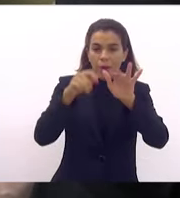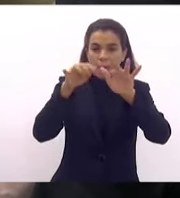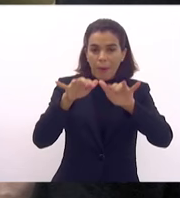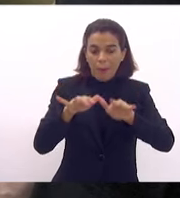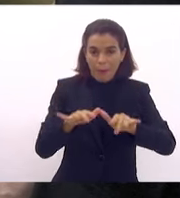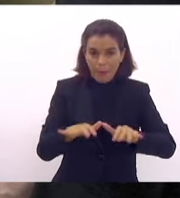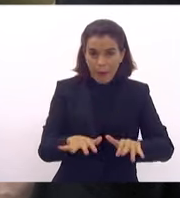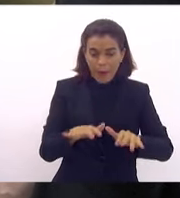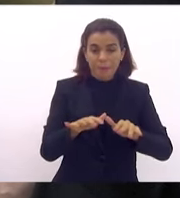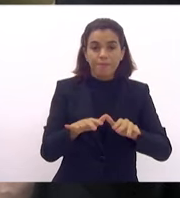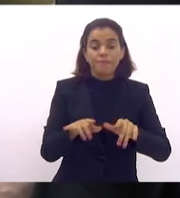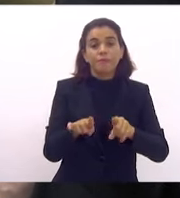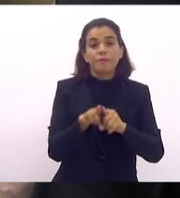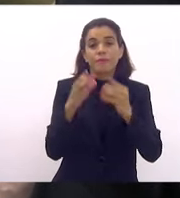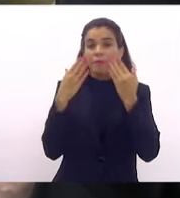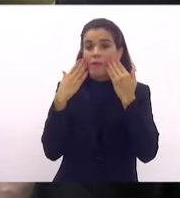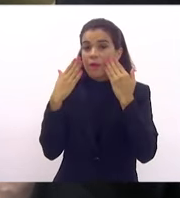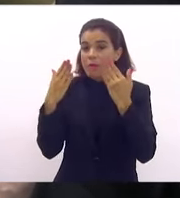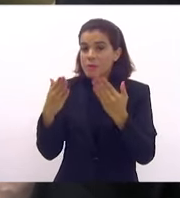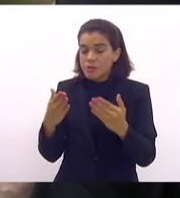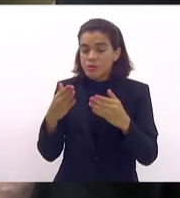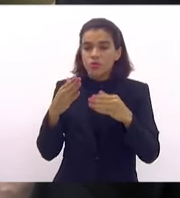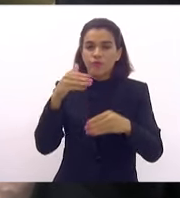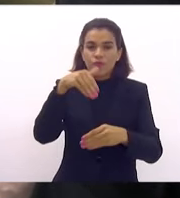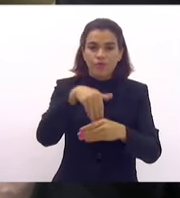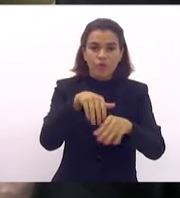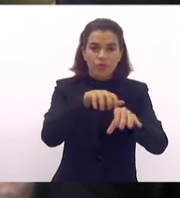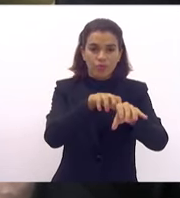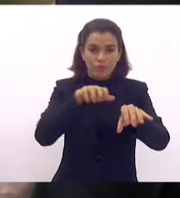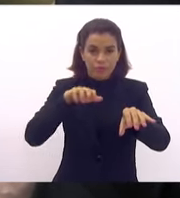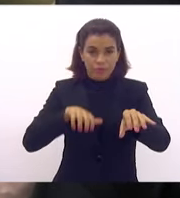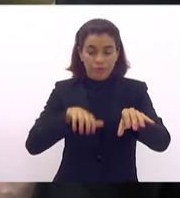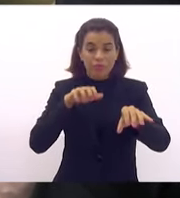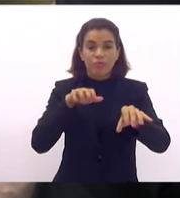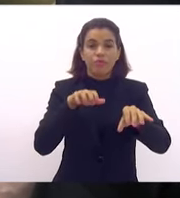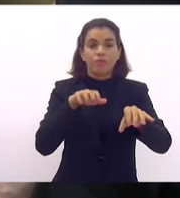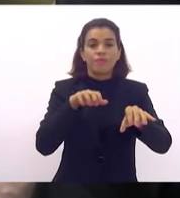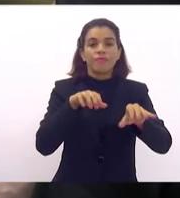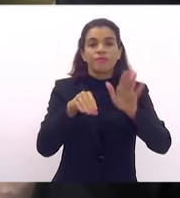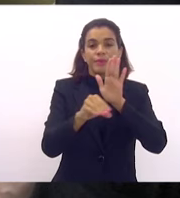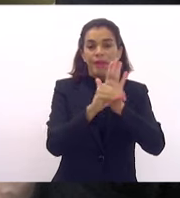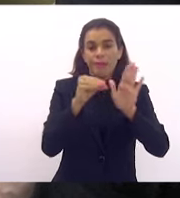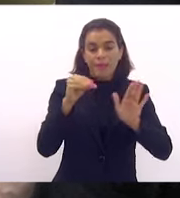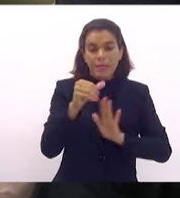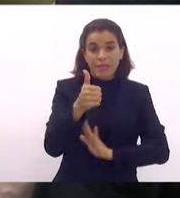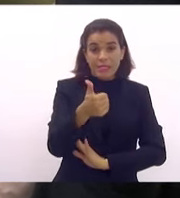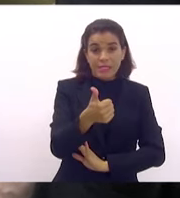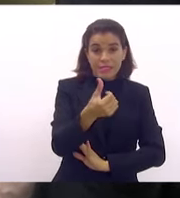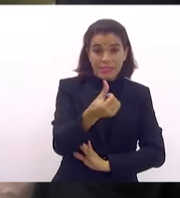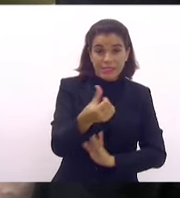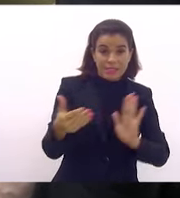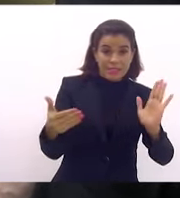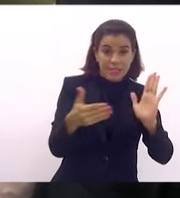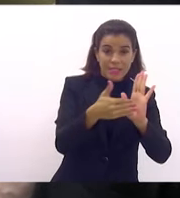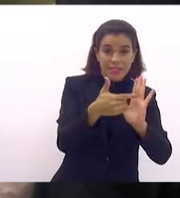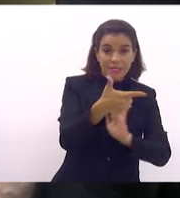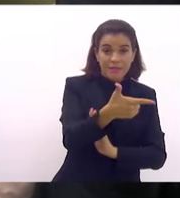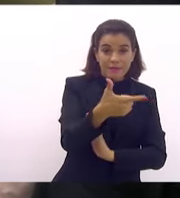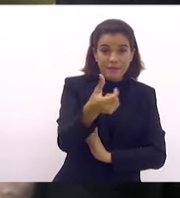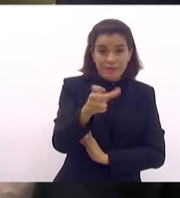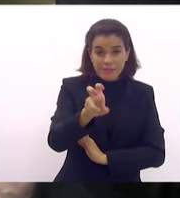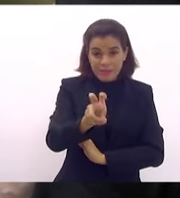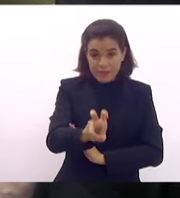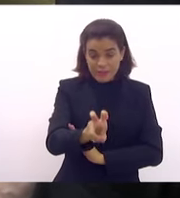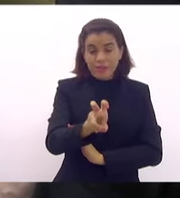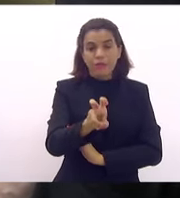Ele tinha apresentado também contrário da 16 a 25, e aí aqui a